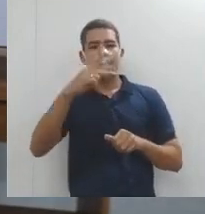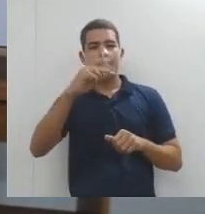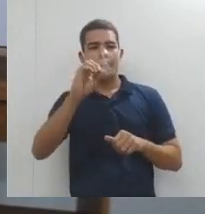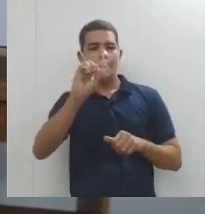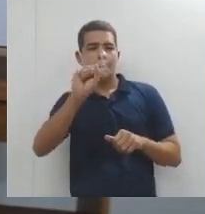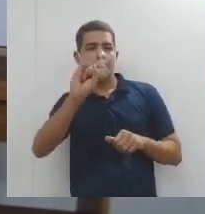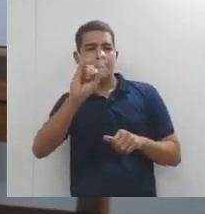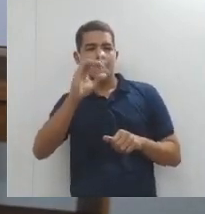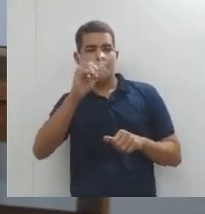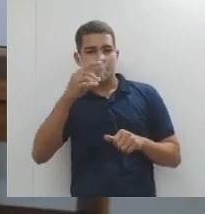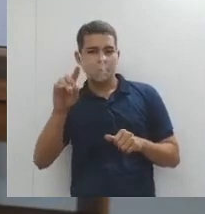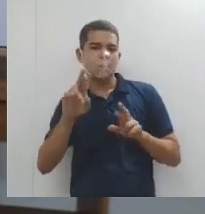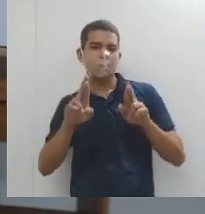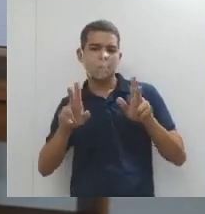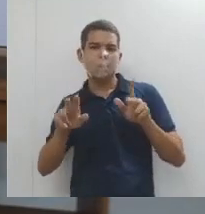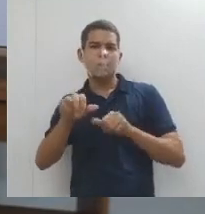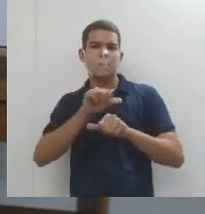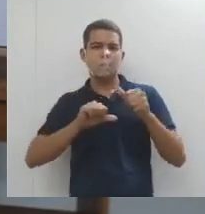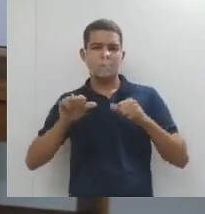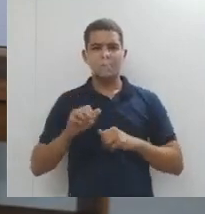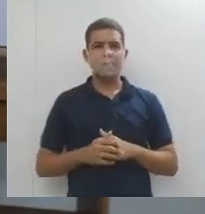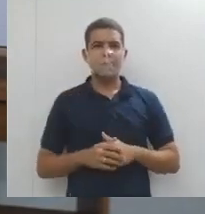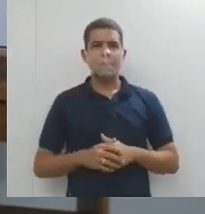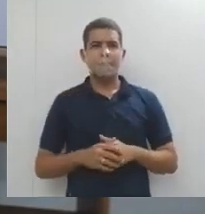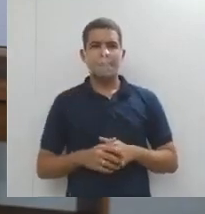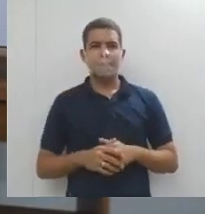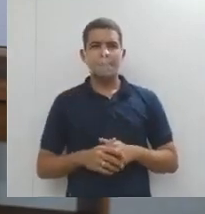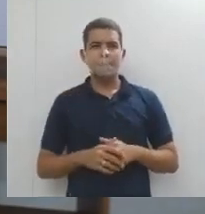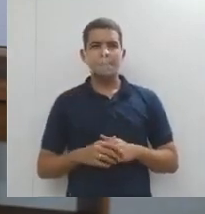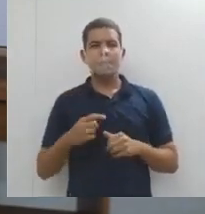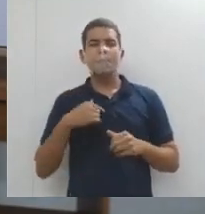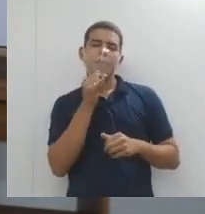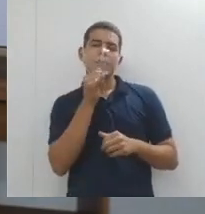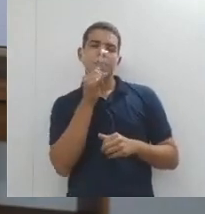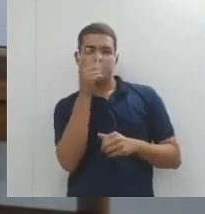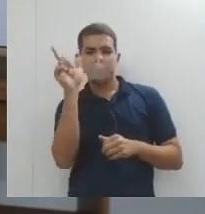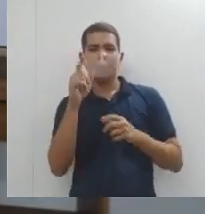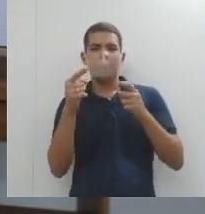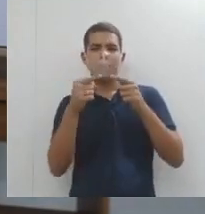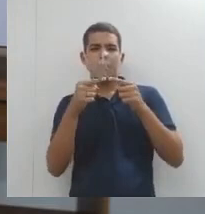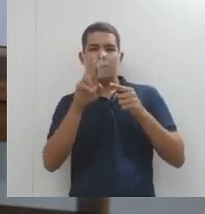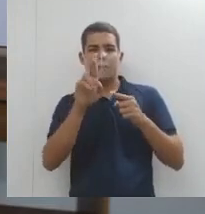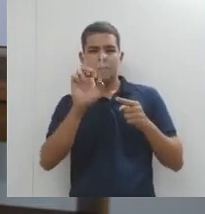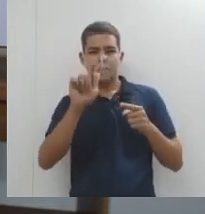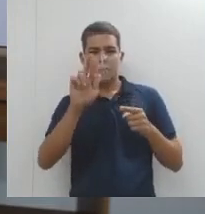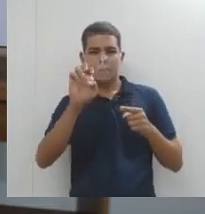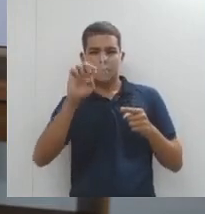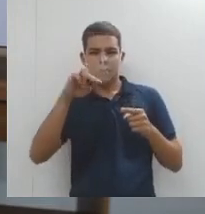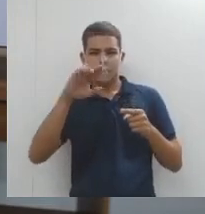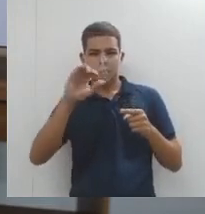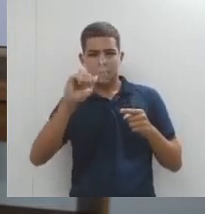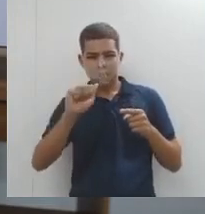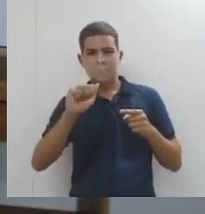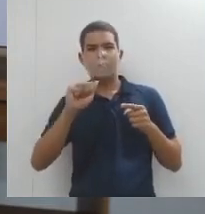muda o sentido. Eu vou dar um exemplo aqui, que não é de regência verbal, é de